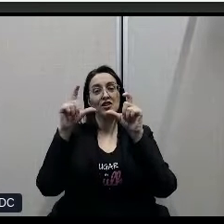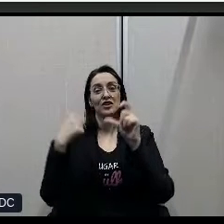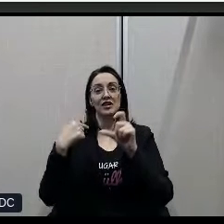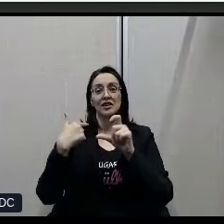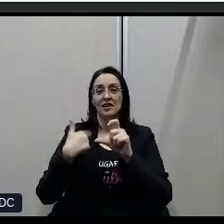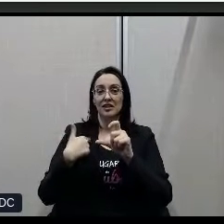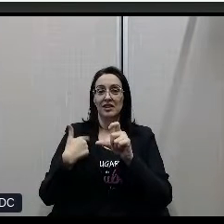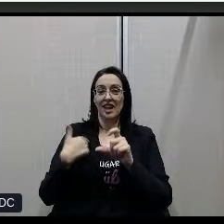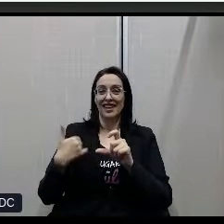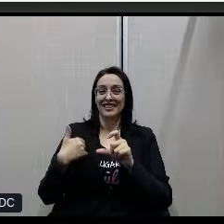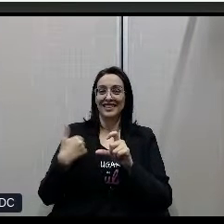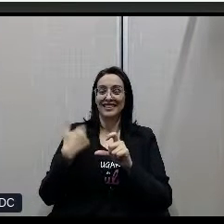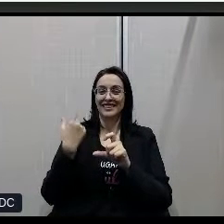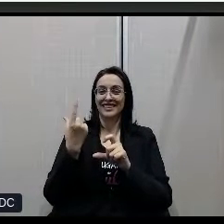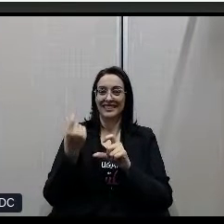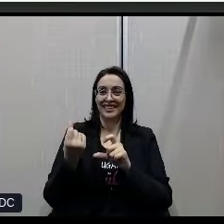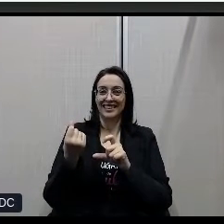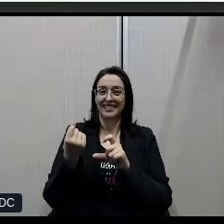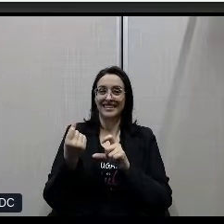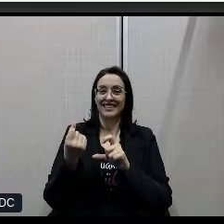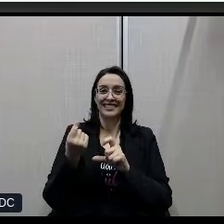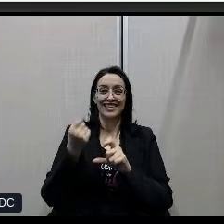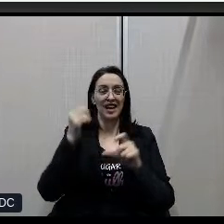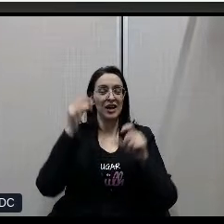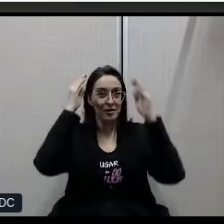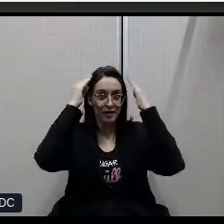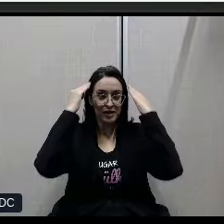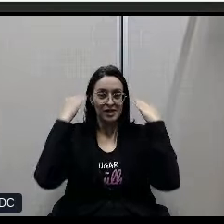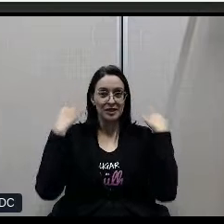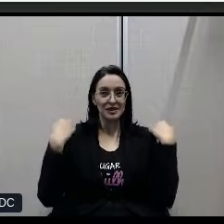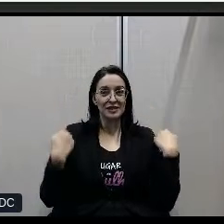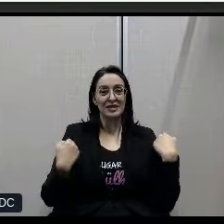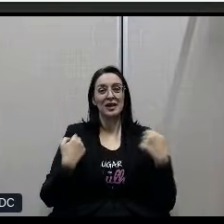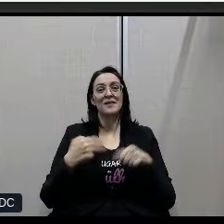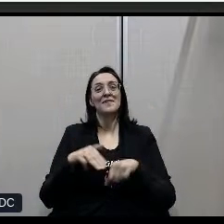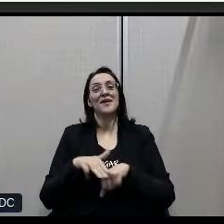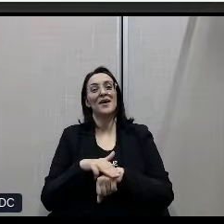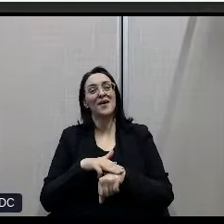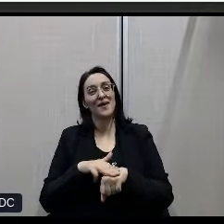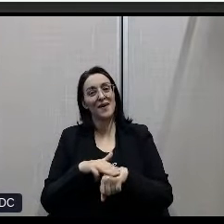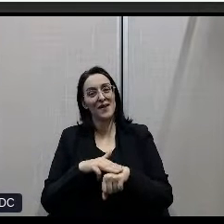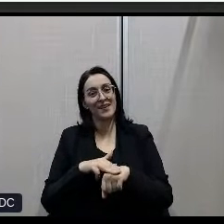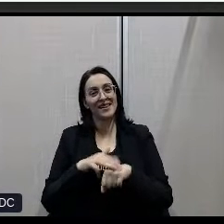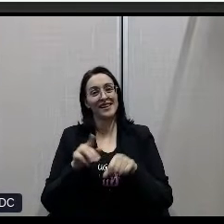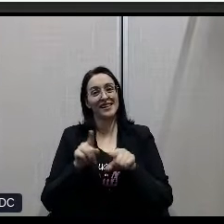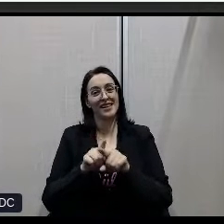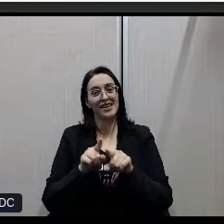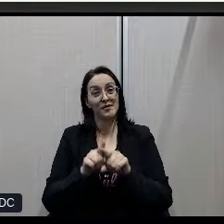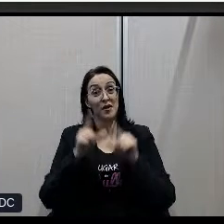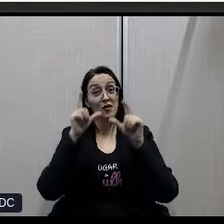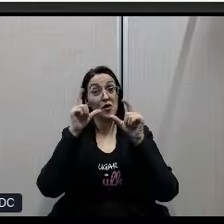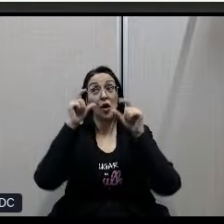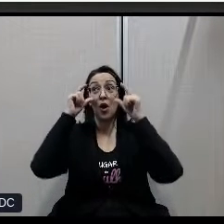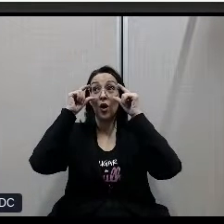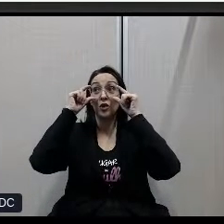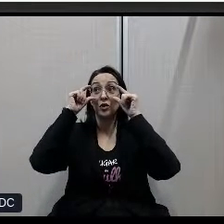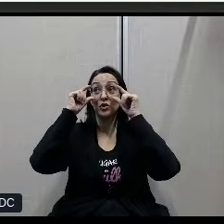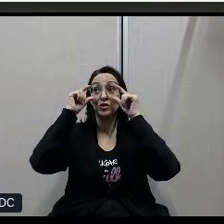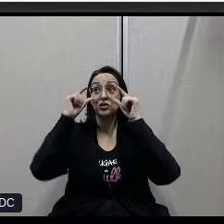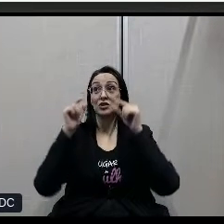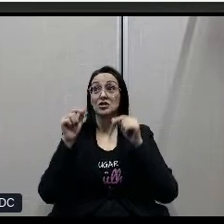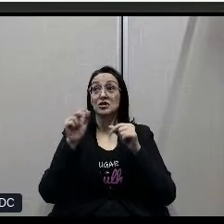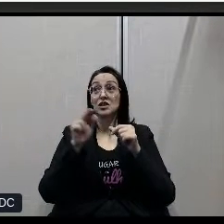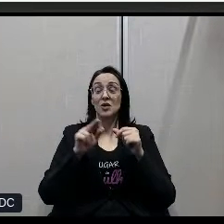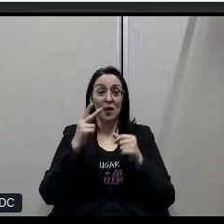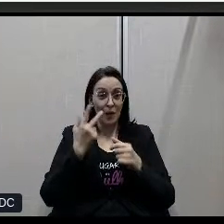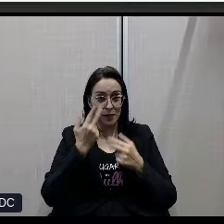eu com 16 aninhos. Eu tinha cabelos longos, castanhos. Nessa foto eu usava óculos, hoje eu não uso mais óculos,